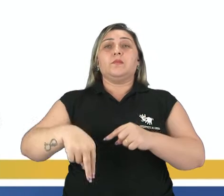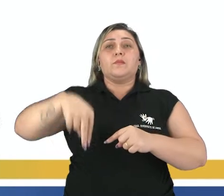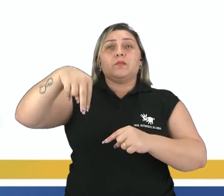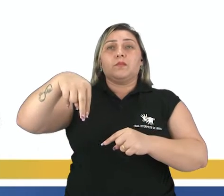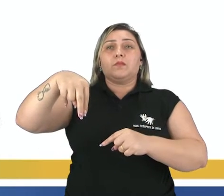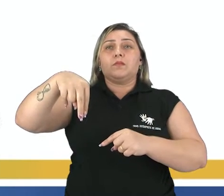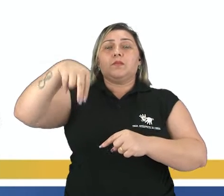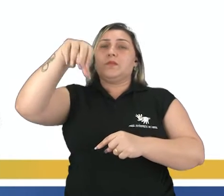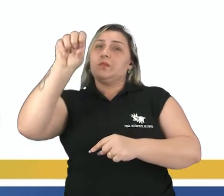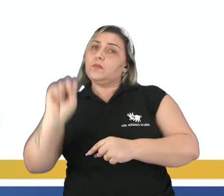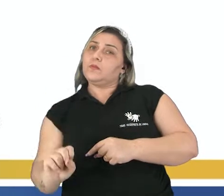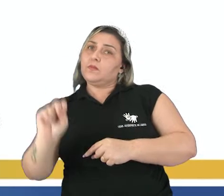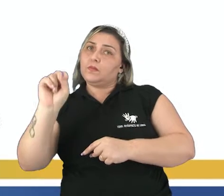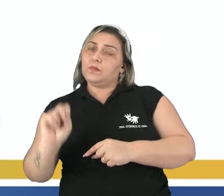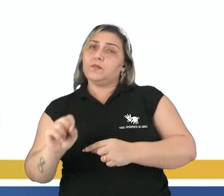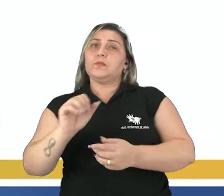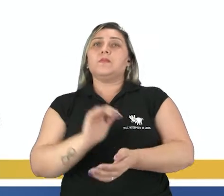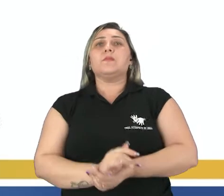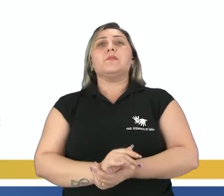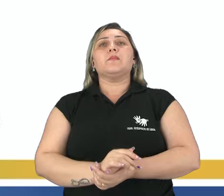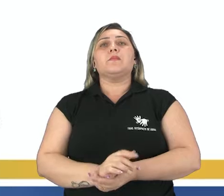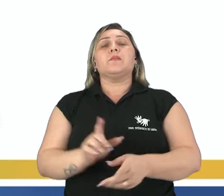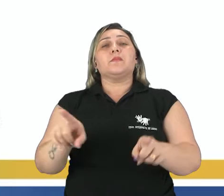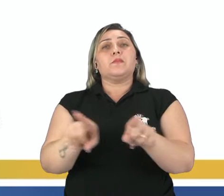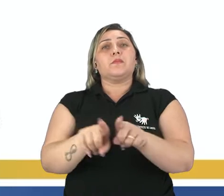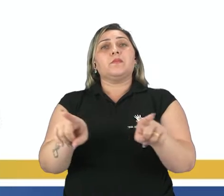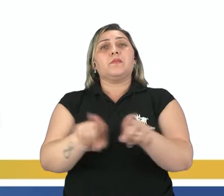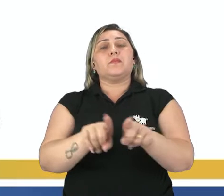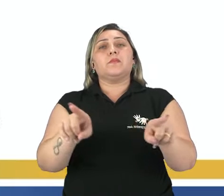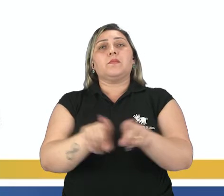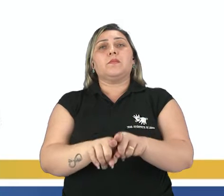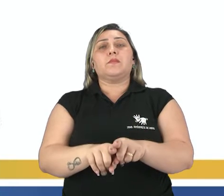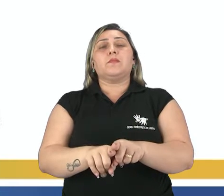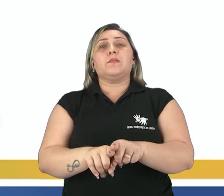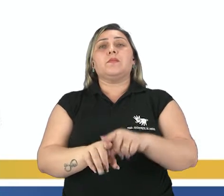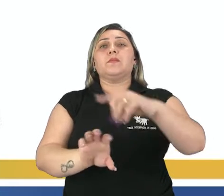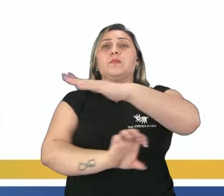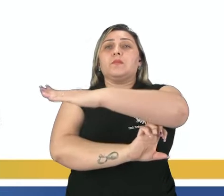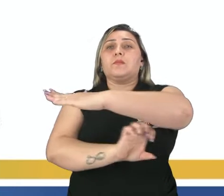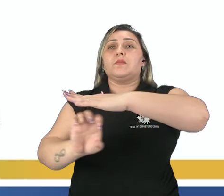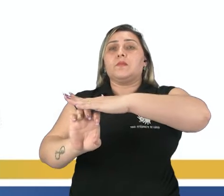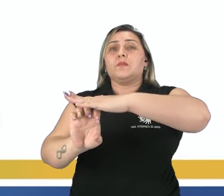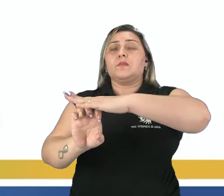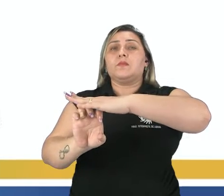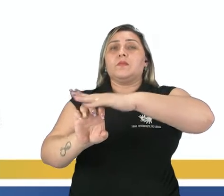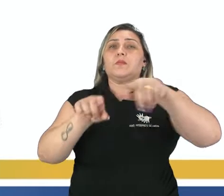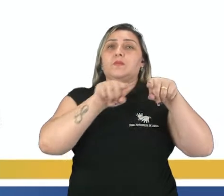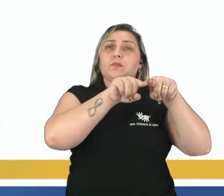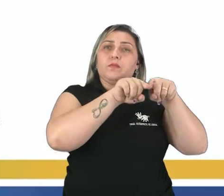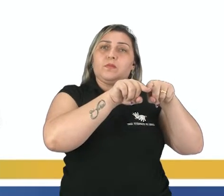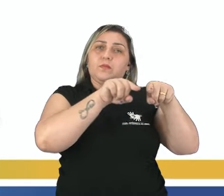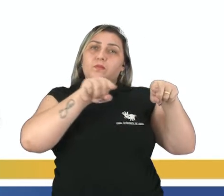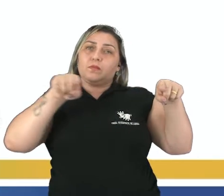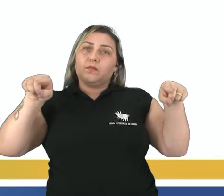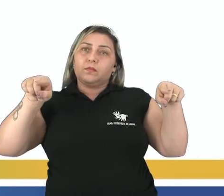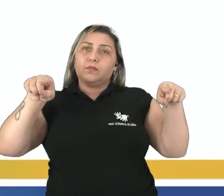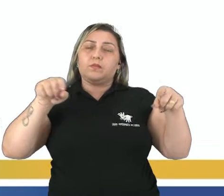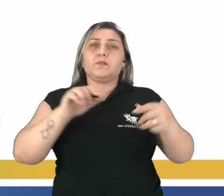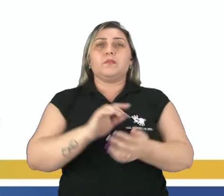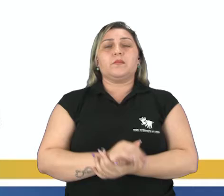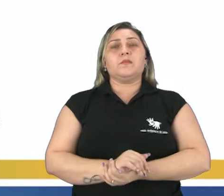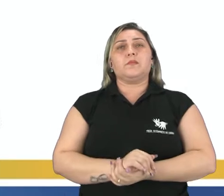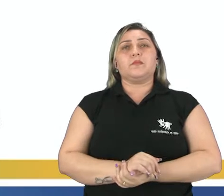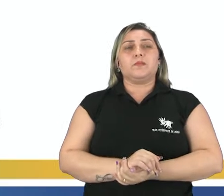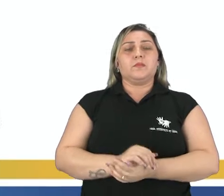e sul da esfera. Temos também o equador, que é no meio da esfera,